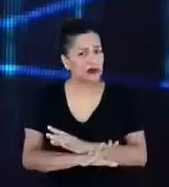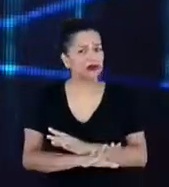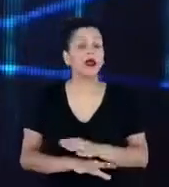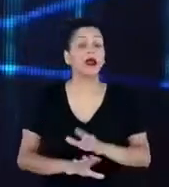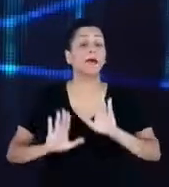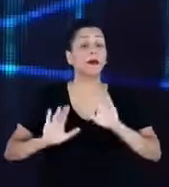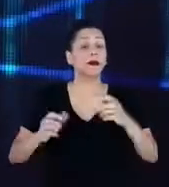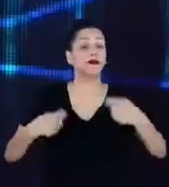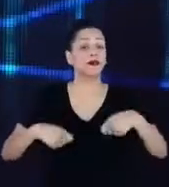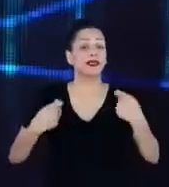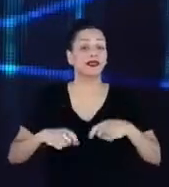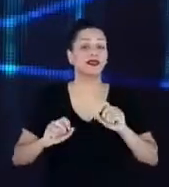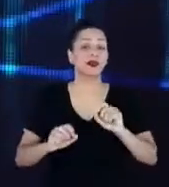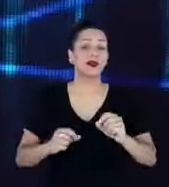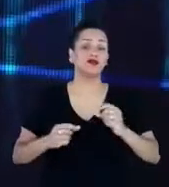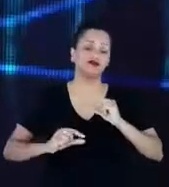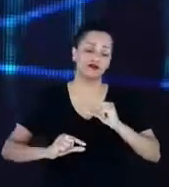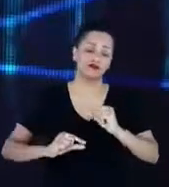maneira gradual,